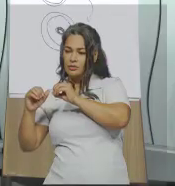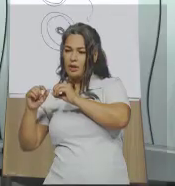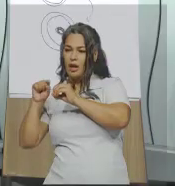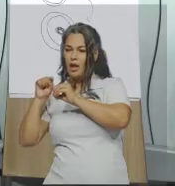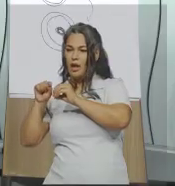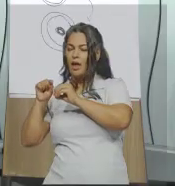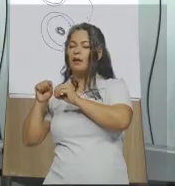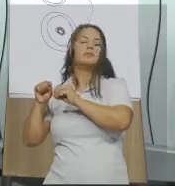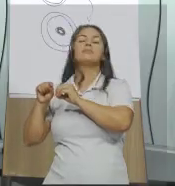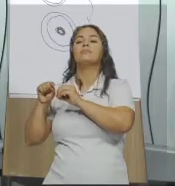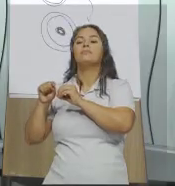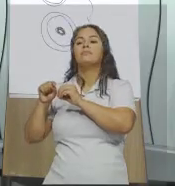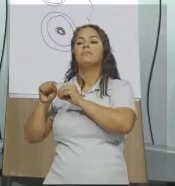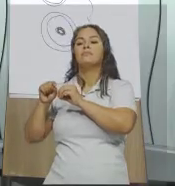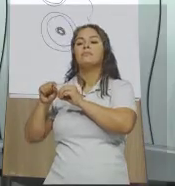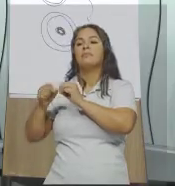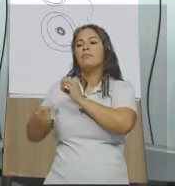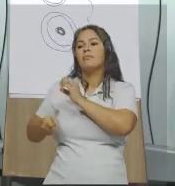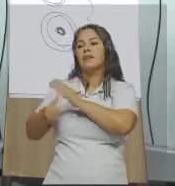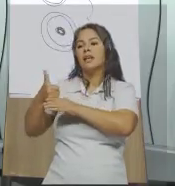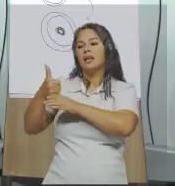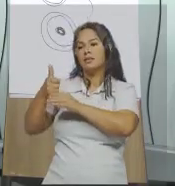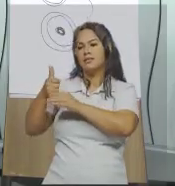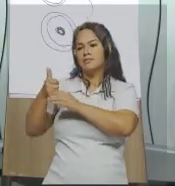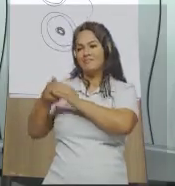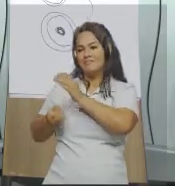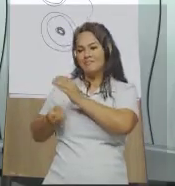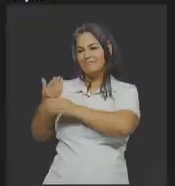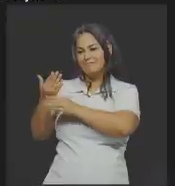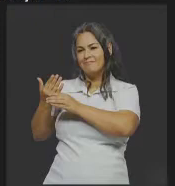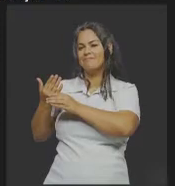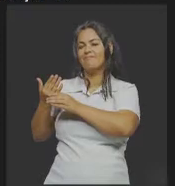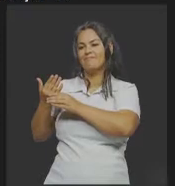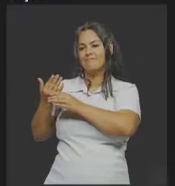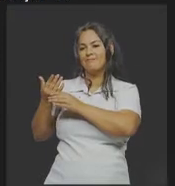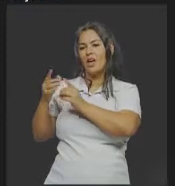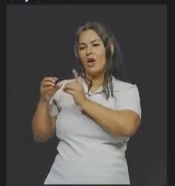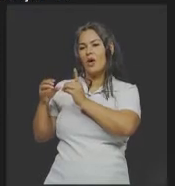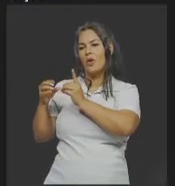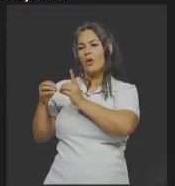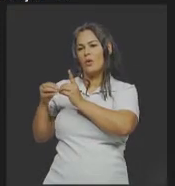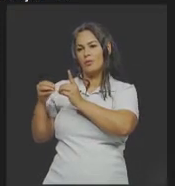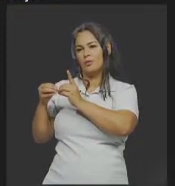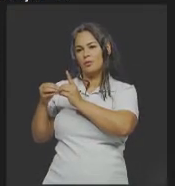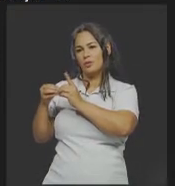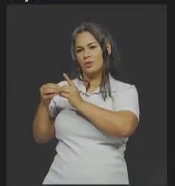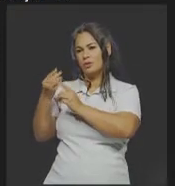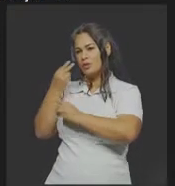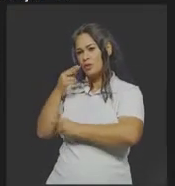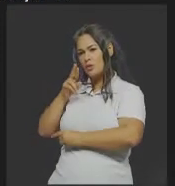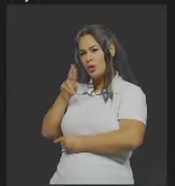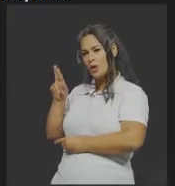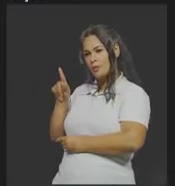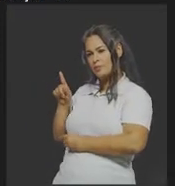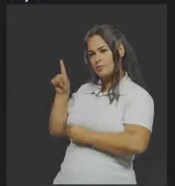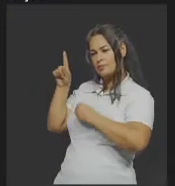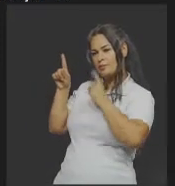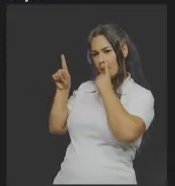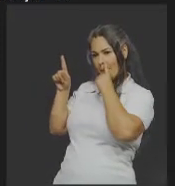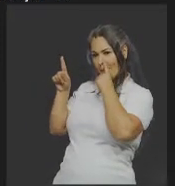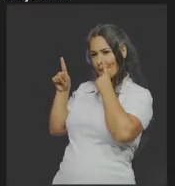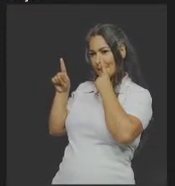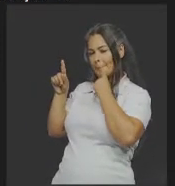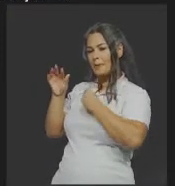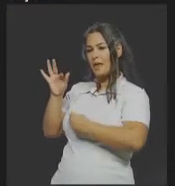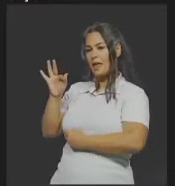Primeiro hormônio aí produzido pela adenohipófise, hormônio folículo estimulante, famoso